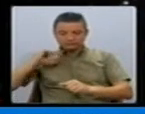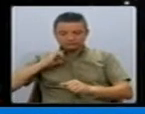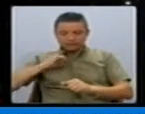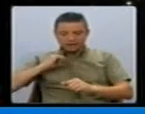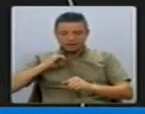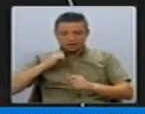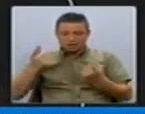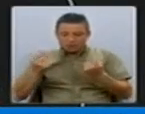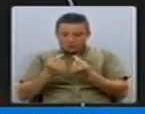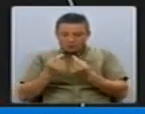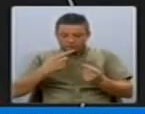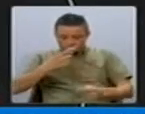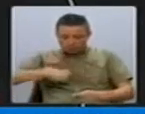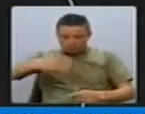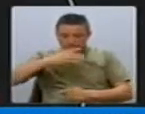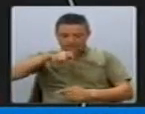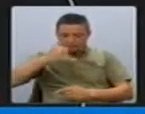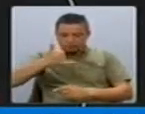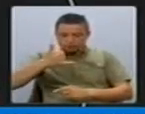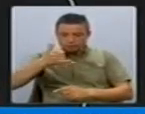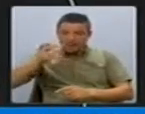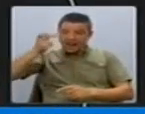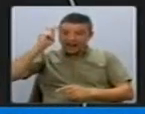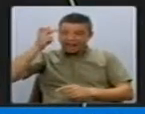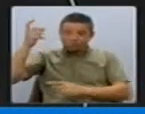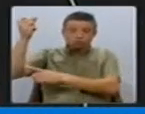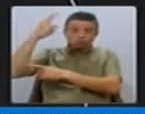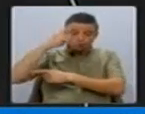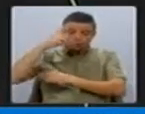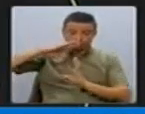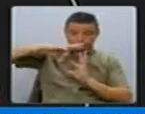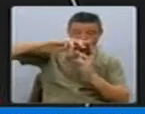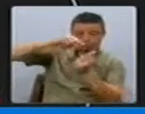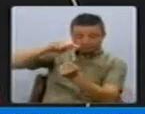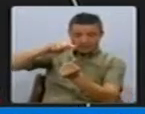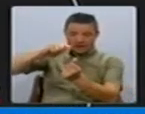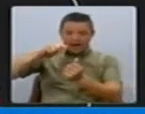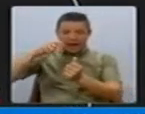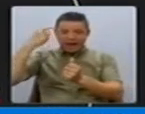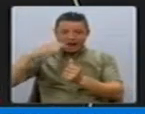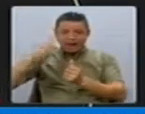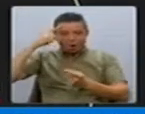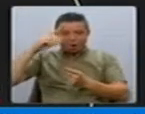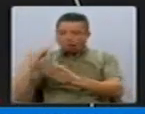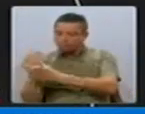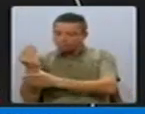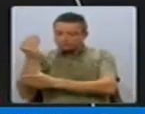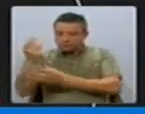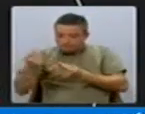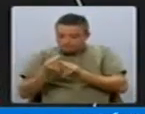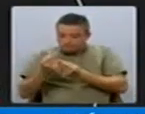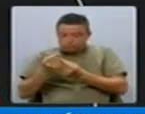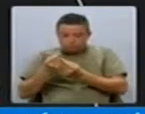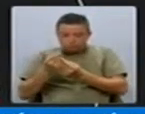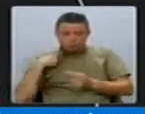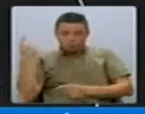muito próximo de nós, 7,2 anos-luz da Terra. Trata-se, de facto, de um dos objetos mais próximos